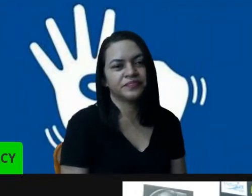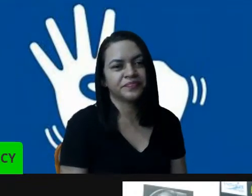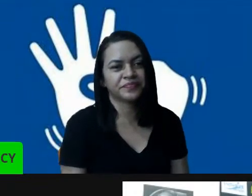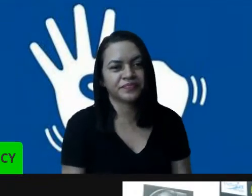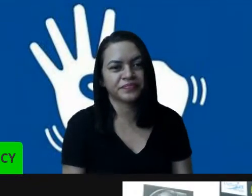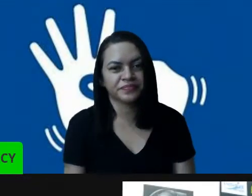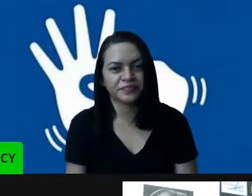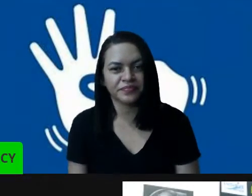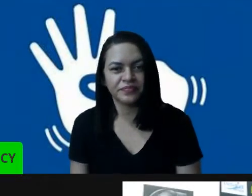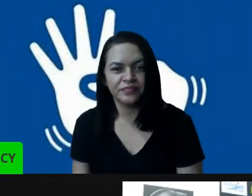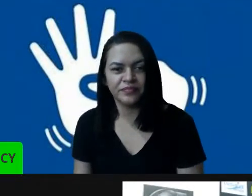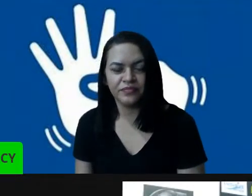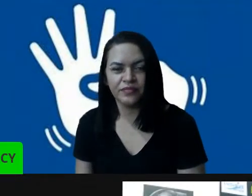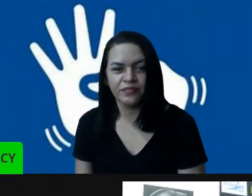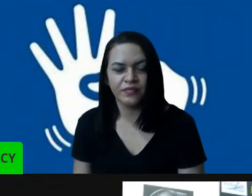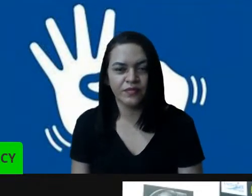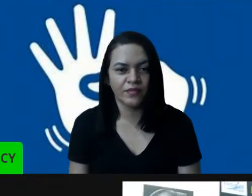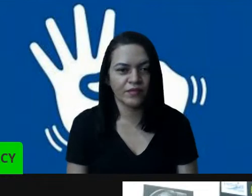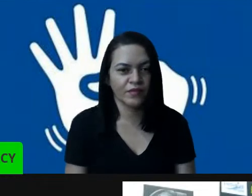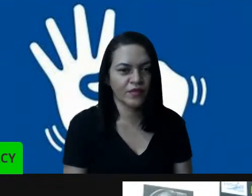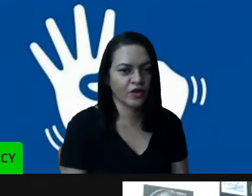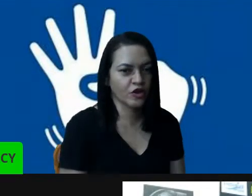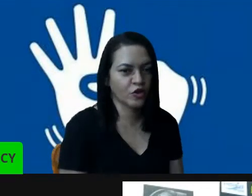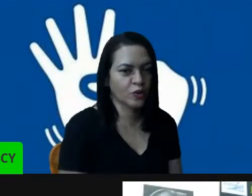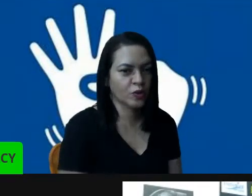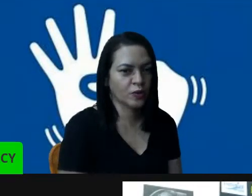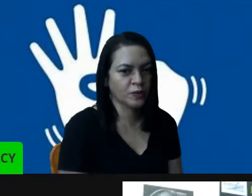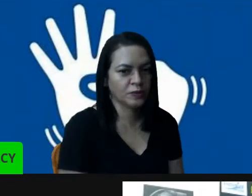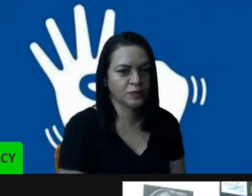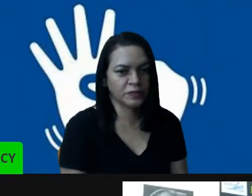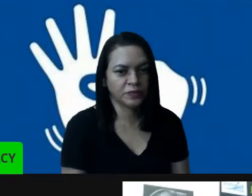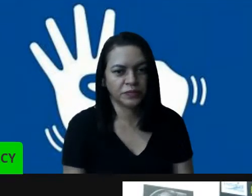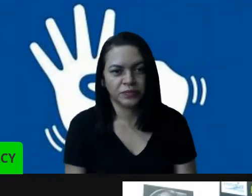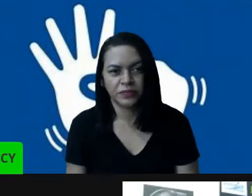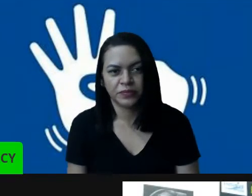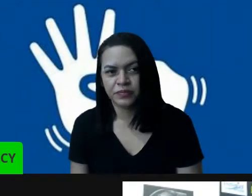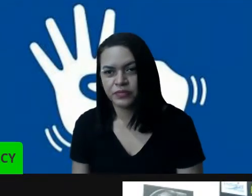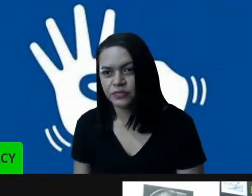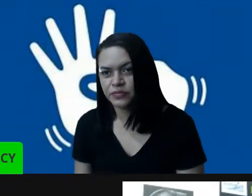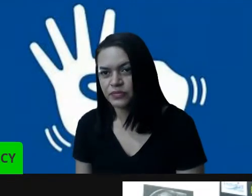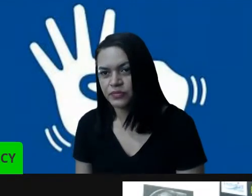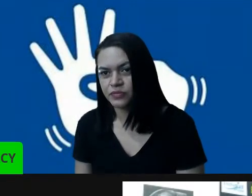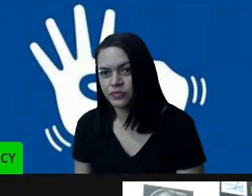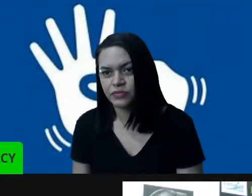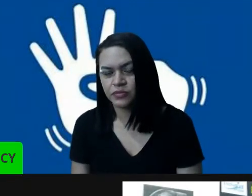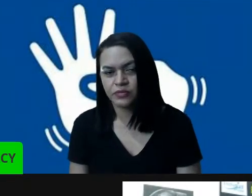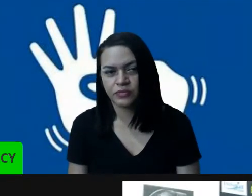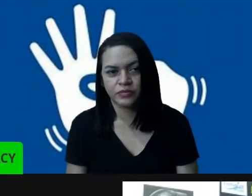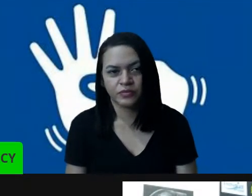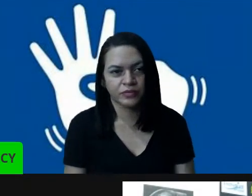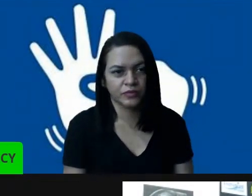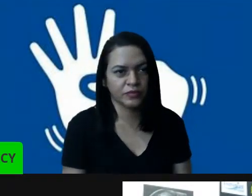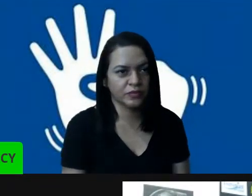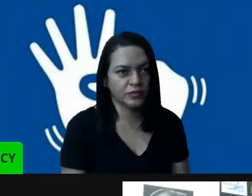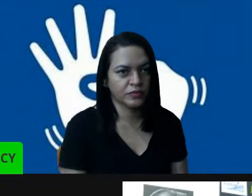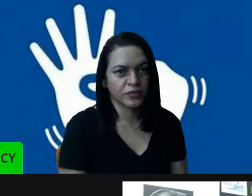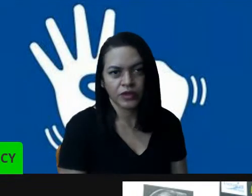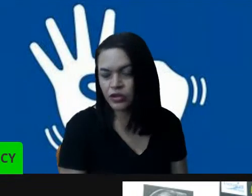Tá, deixa eu tentar Eu mandar não tô ao vivo ouvindo assim mesmo. vocês, Tenta... eu não consigo ouvi-los. Vocês estão me